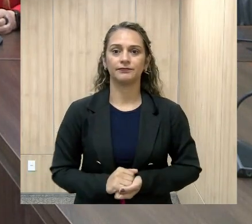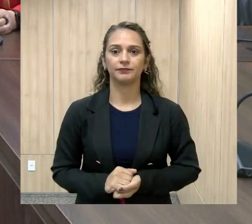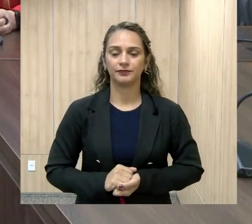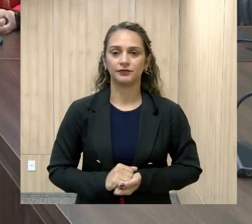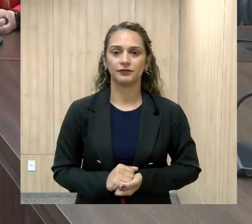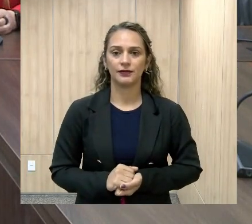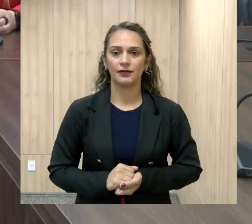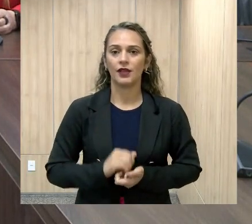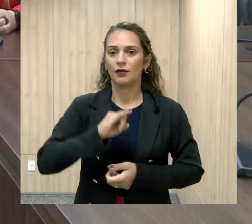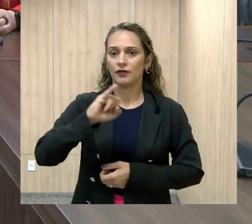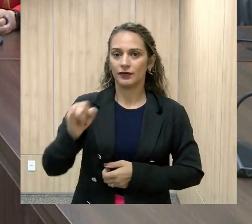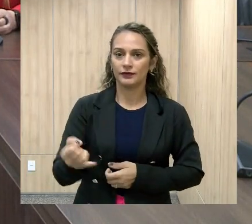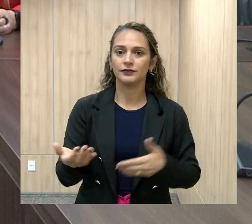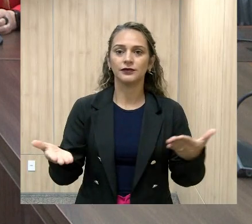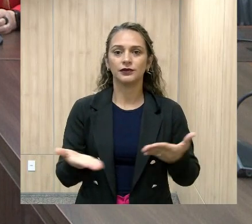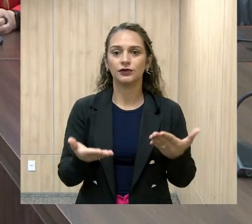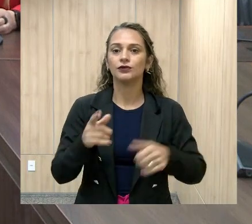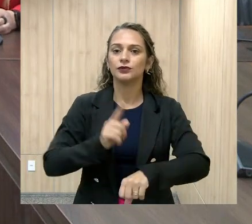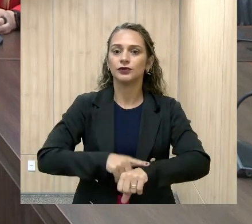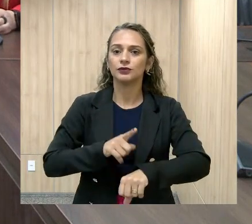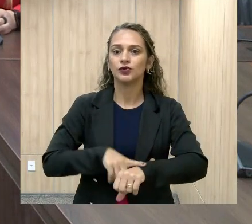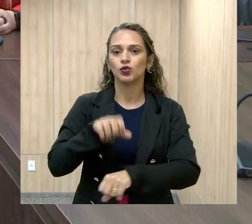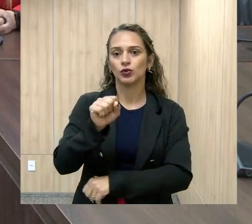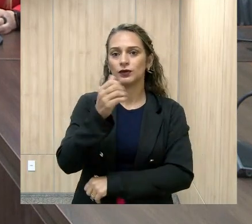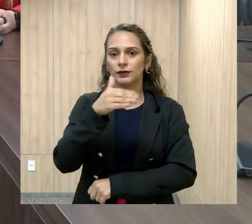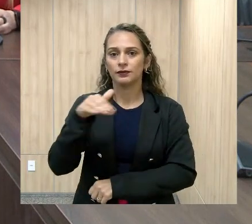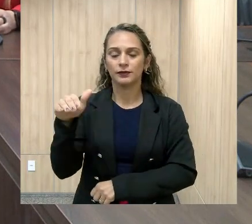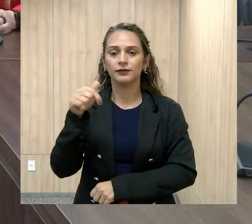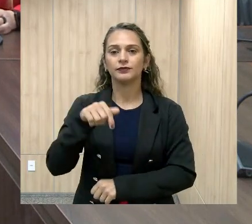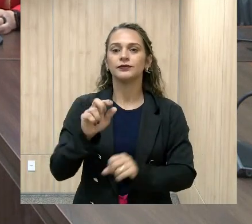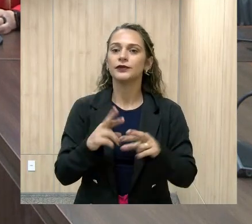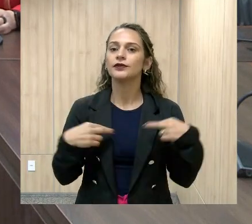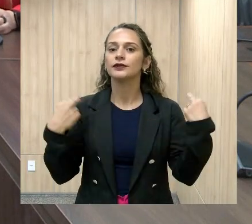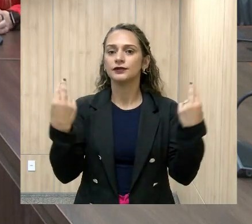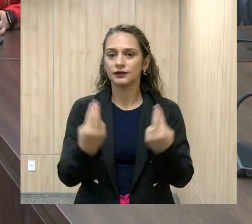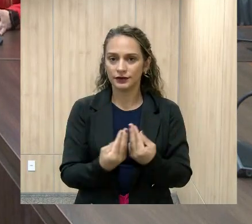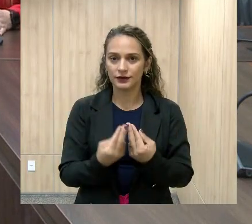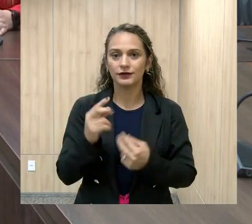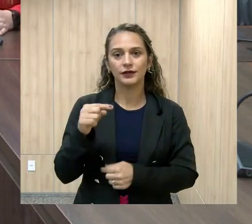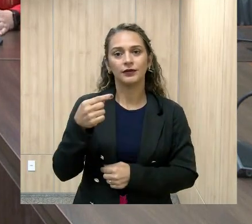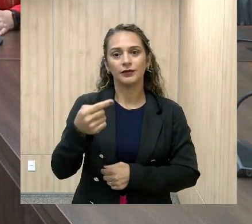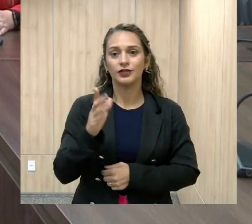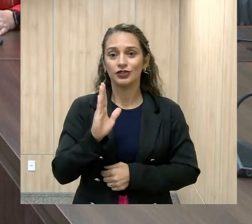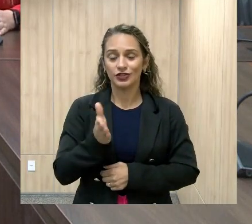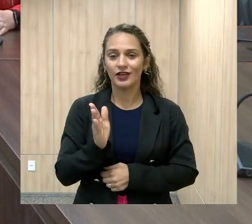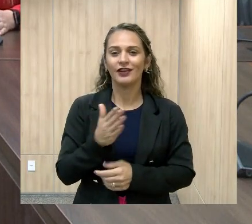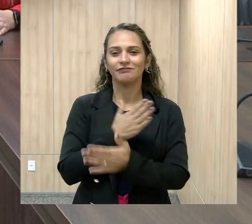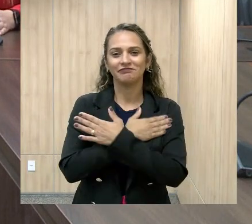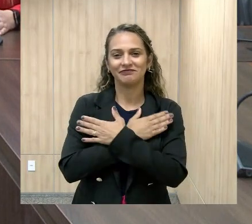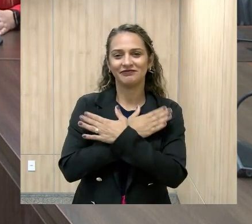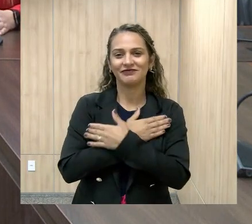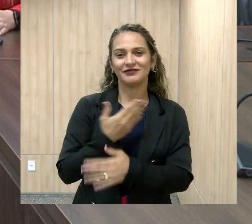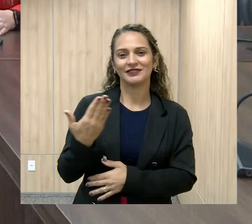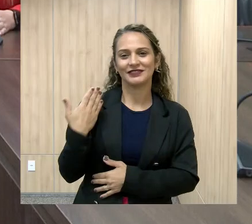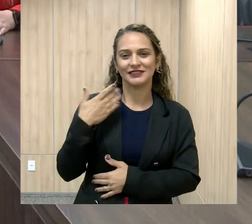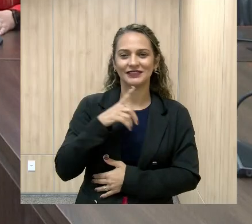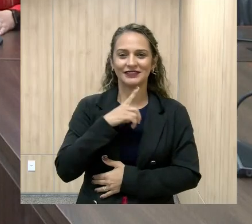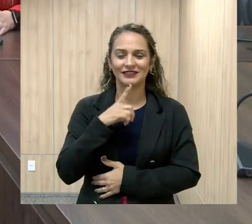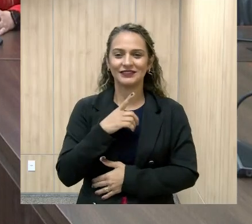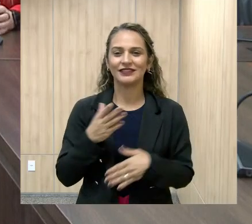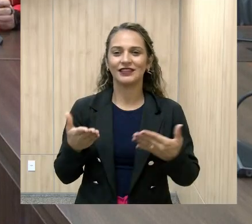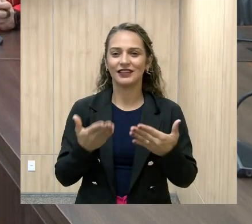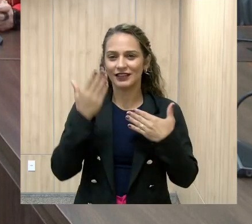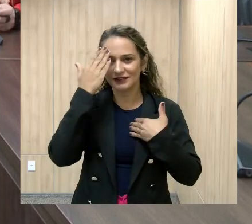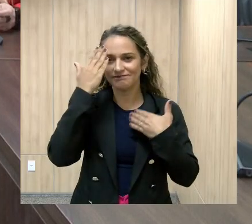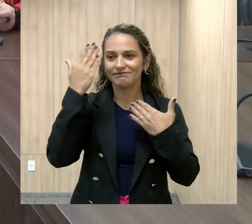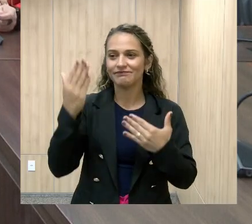aprovado aproveitando agora o espaço né as 8:30 da manhã estamos aqui reunidos depois do nosso recesso né e